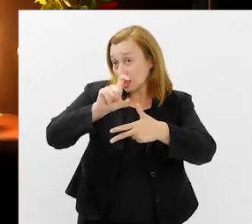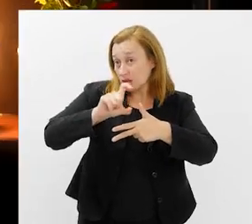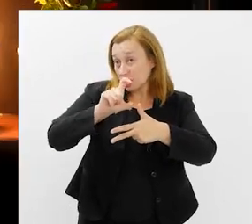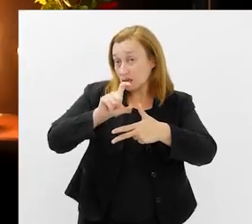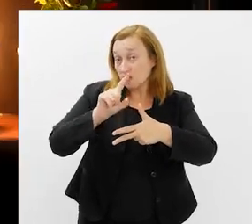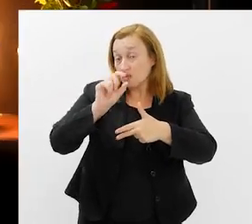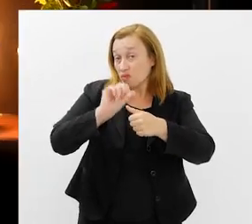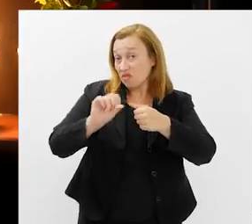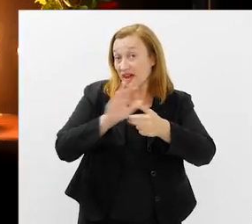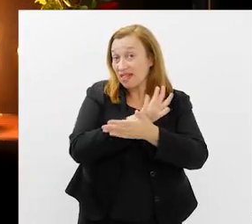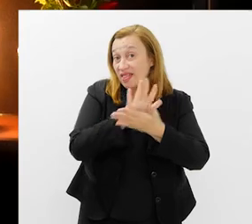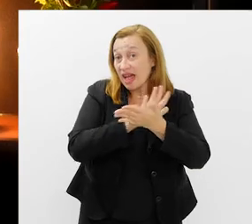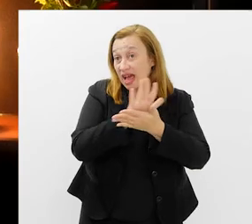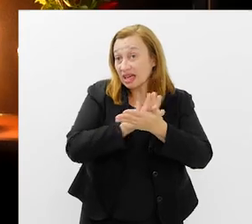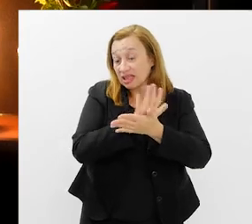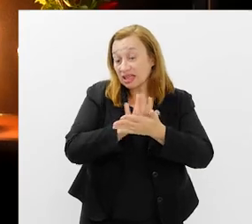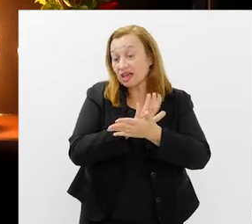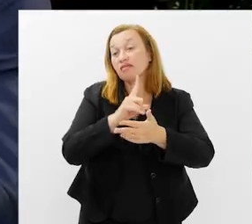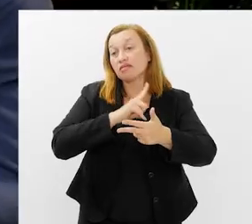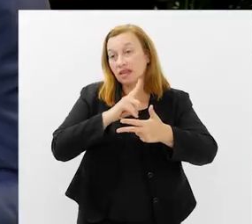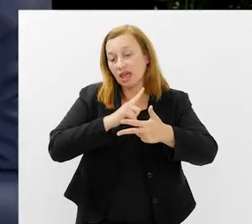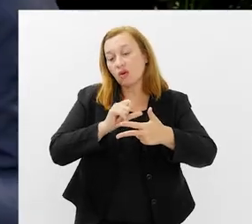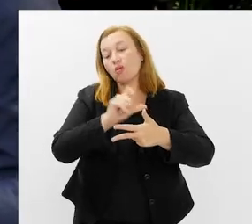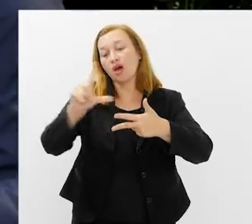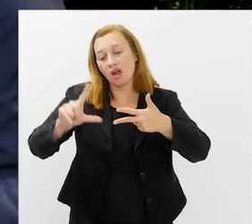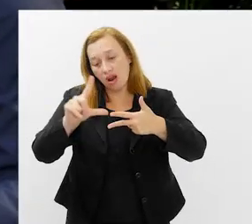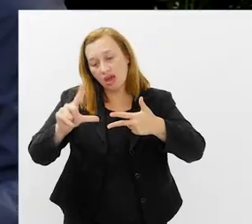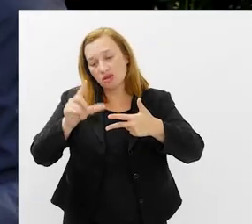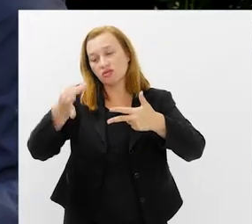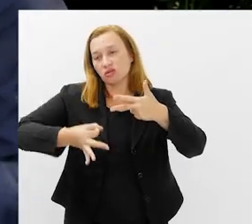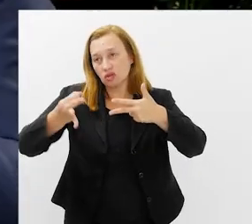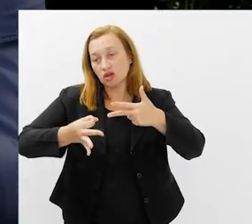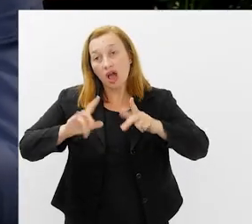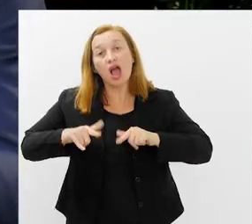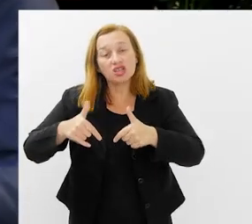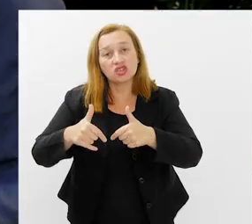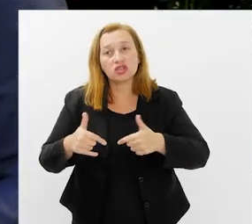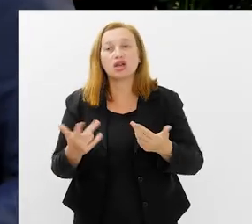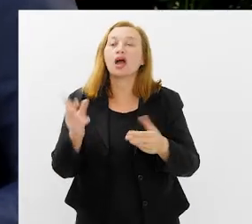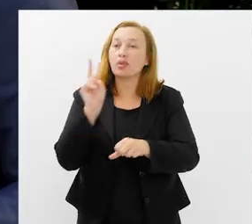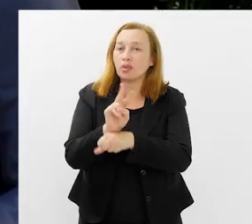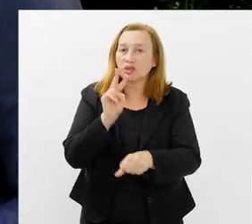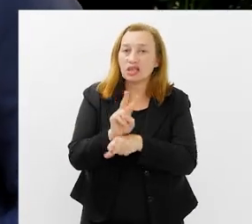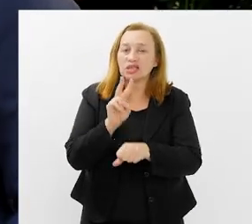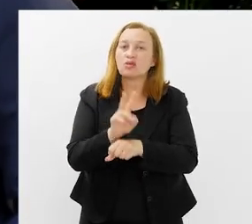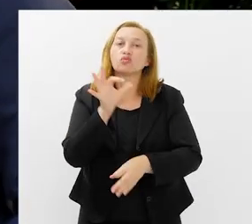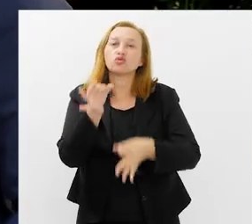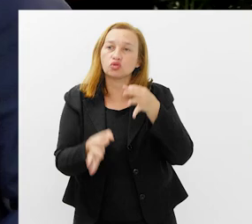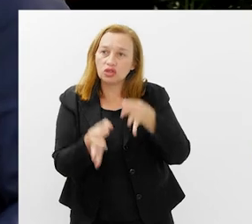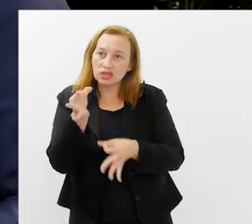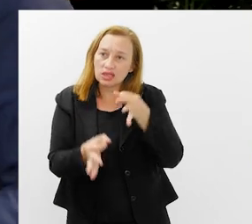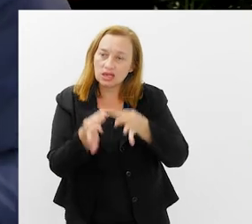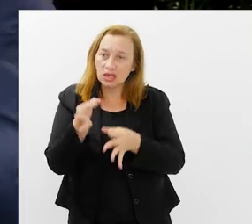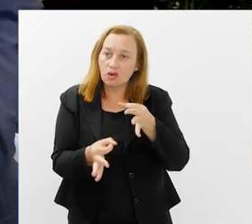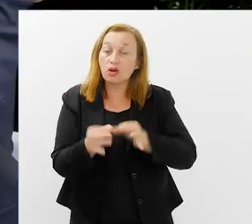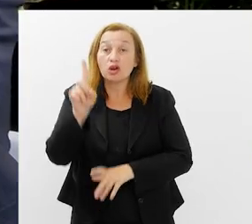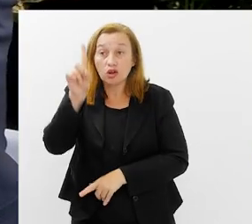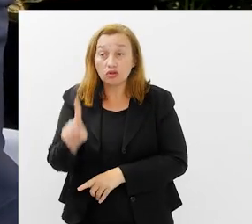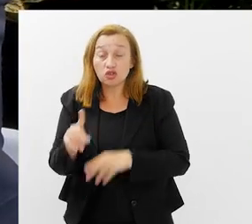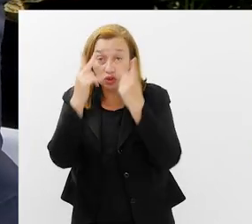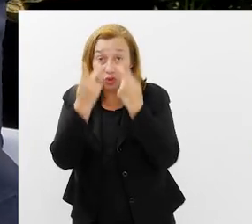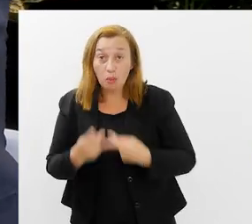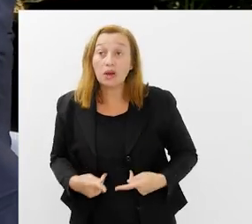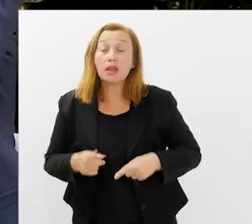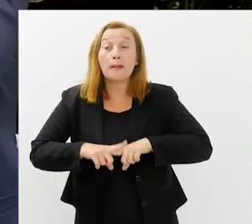um sistema de freios e contrapesos, esse sistema tem que funcionar, exatamente. Trazendo, por exemplo, a proteção judicial para esse